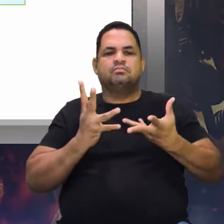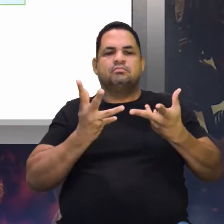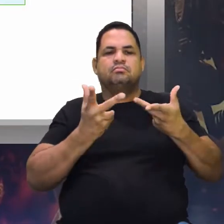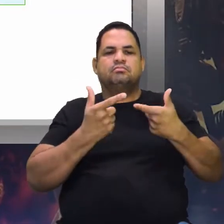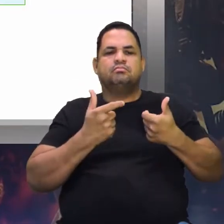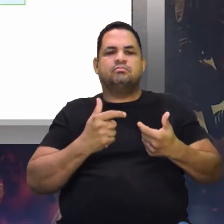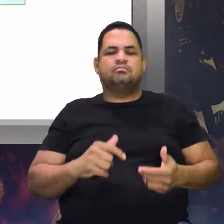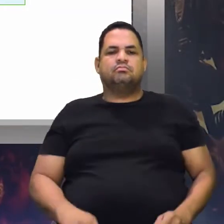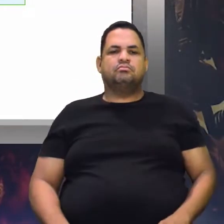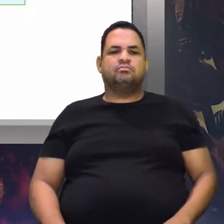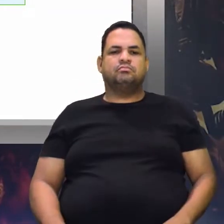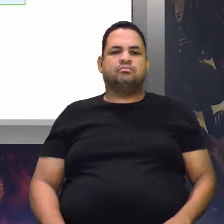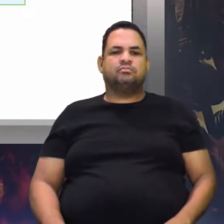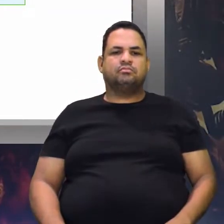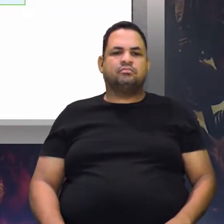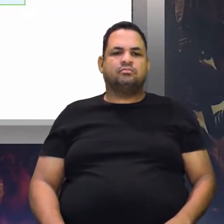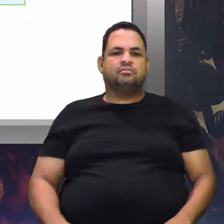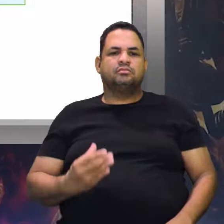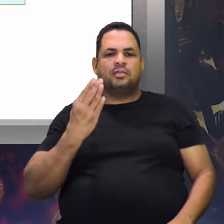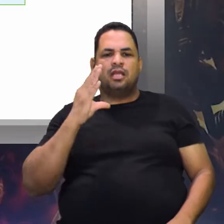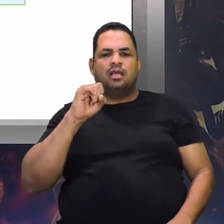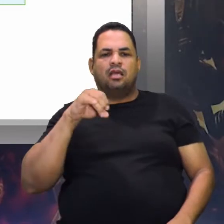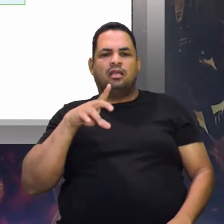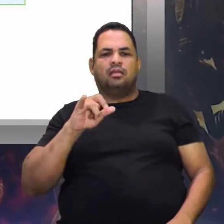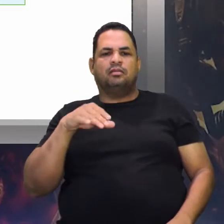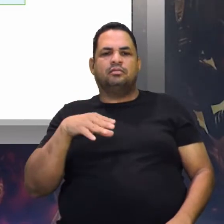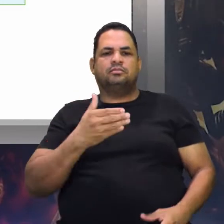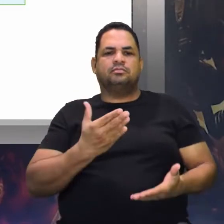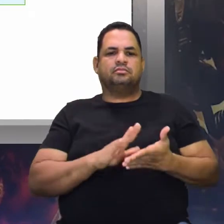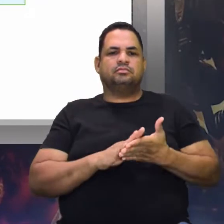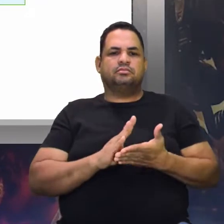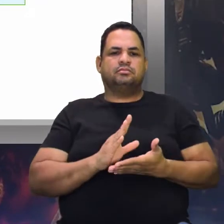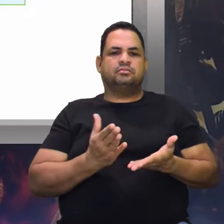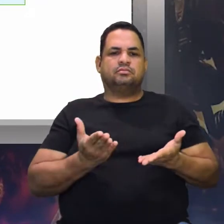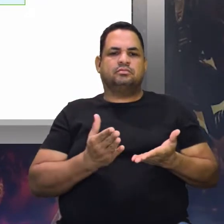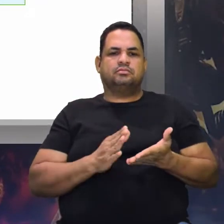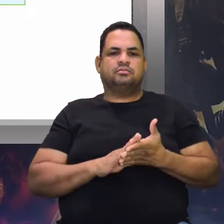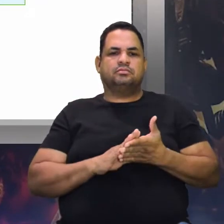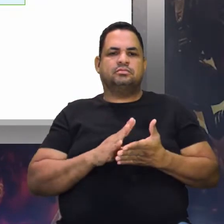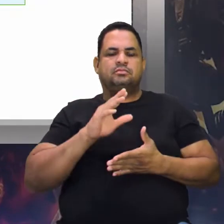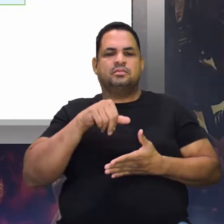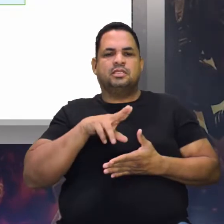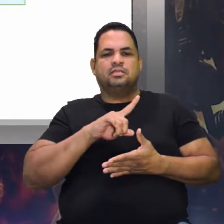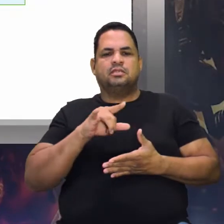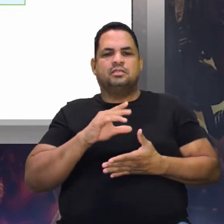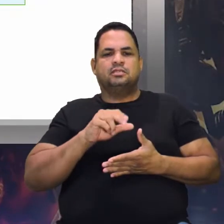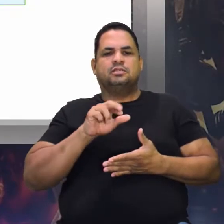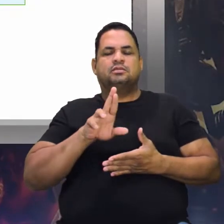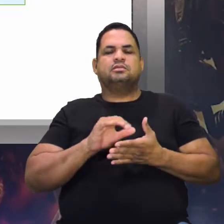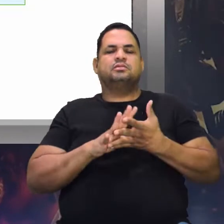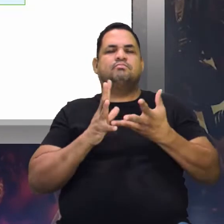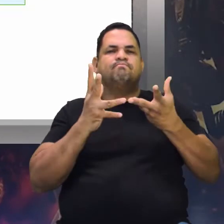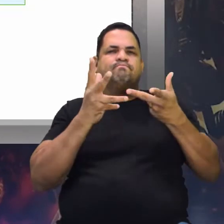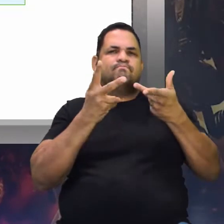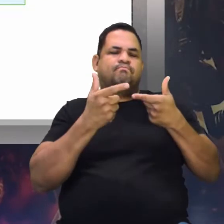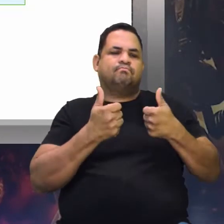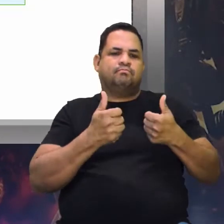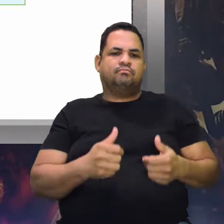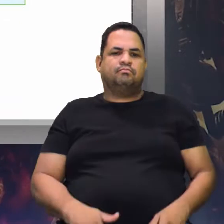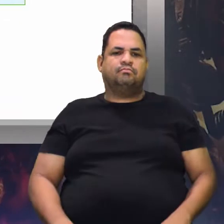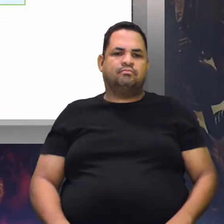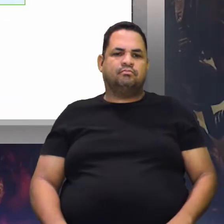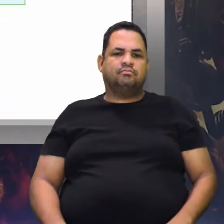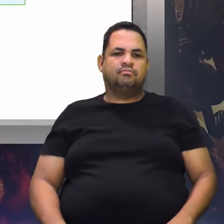a melancia que vem ali de Calama, ali de São Carlos, as melancias que vêm de Nazaré são maravilhosas.